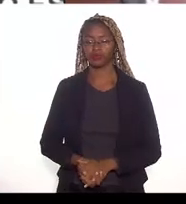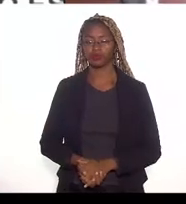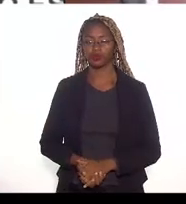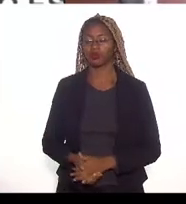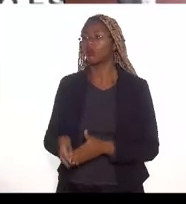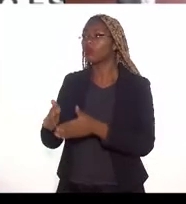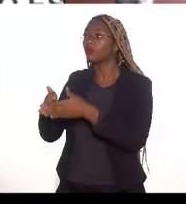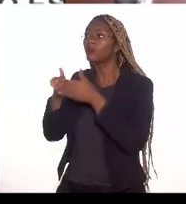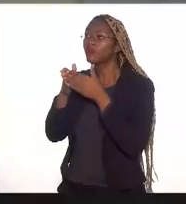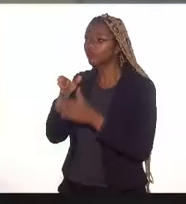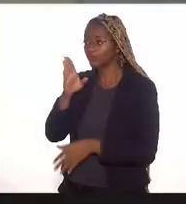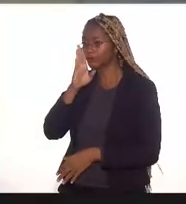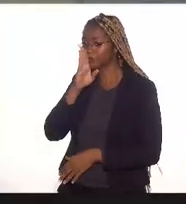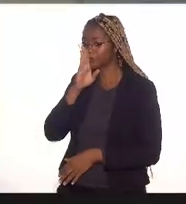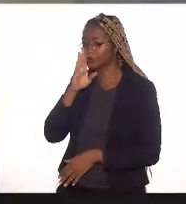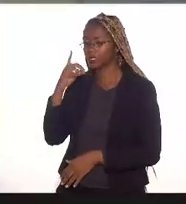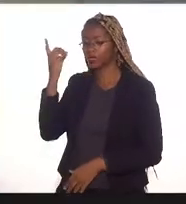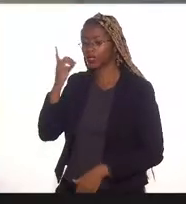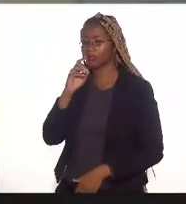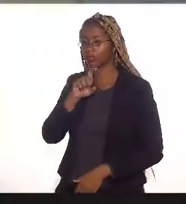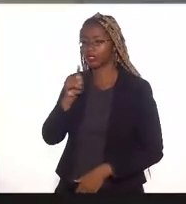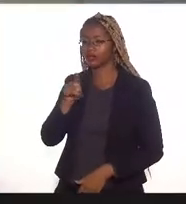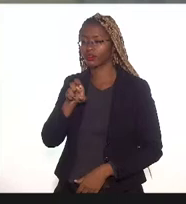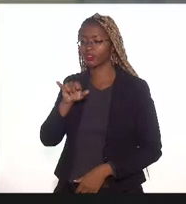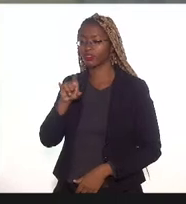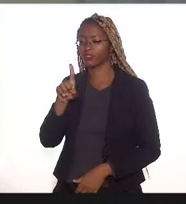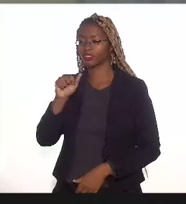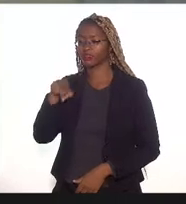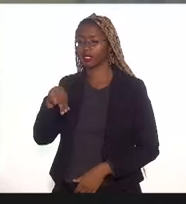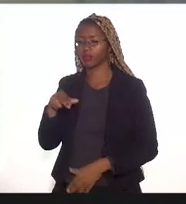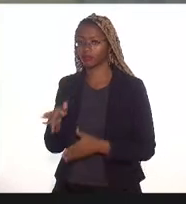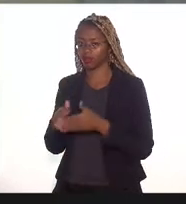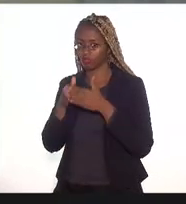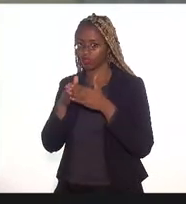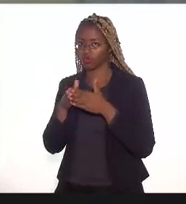Por favor, fecha seu som, deputado Azeidan.